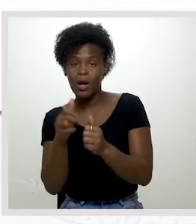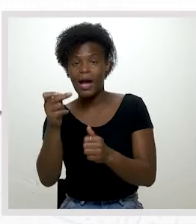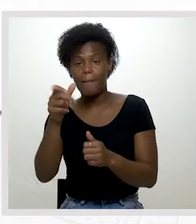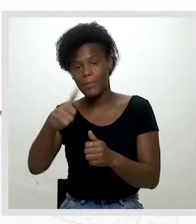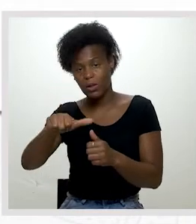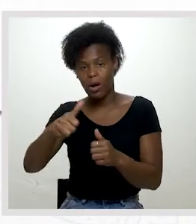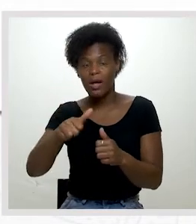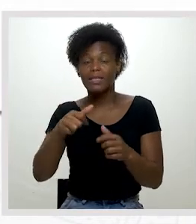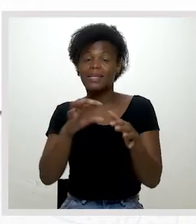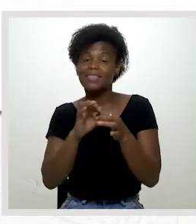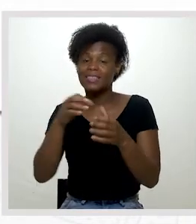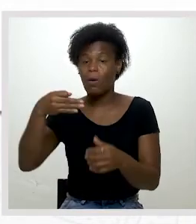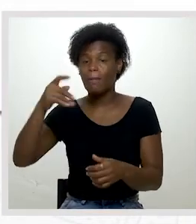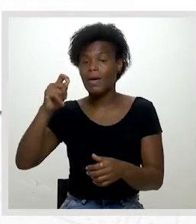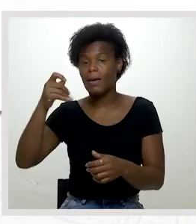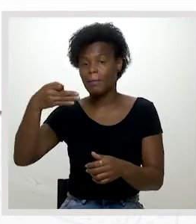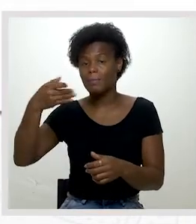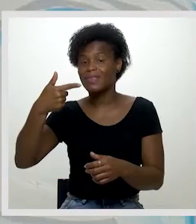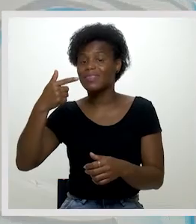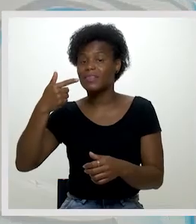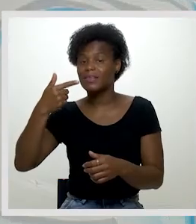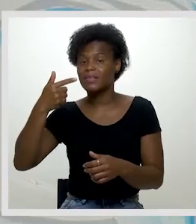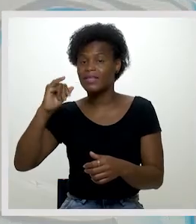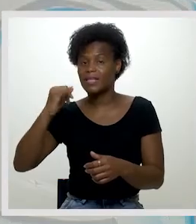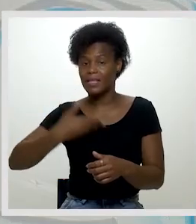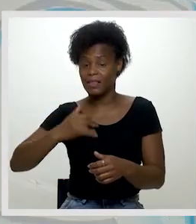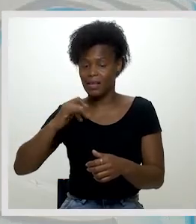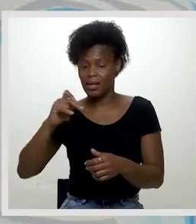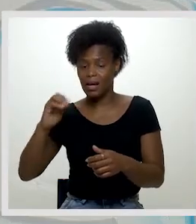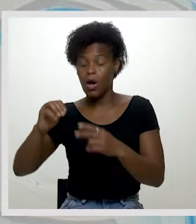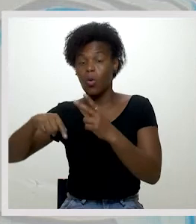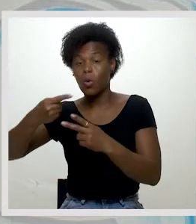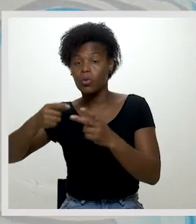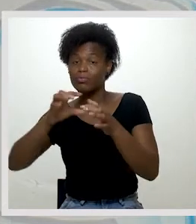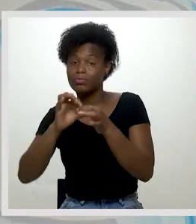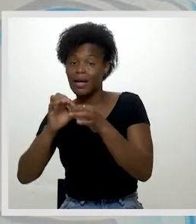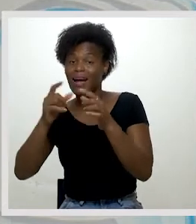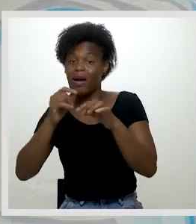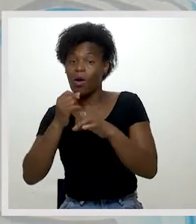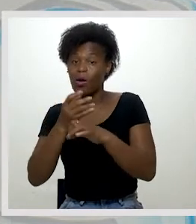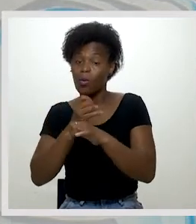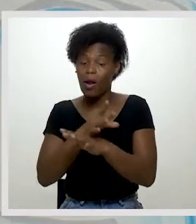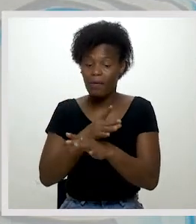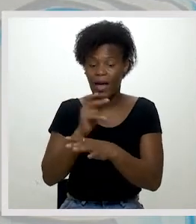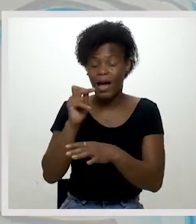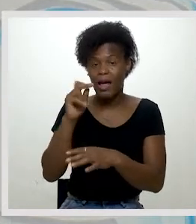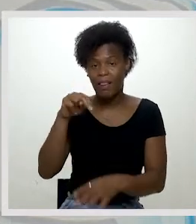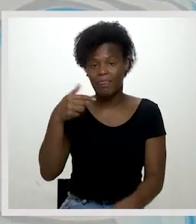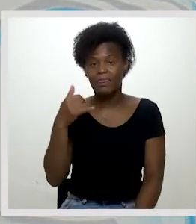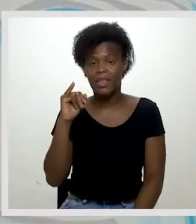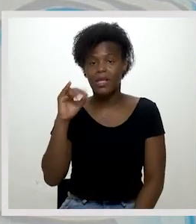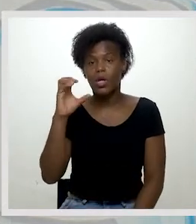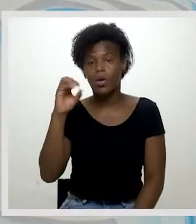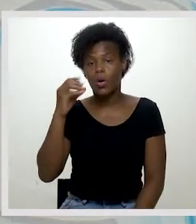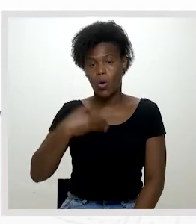através de ligações peptídicas, e temos um outro sítio desse anticodão, o RNA de transferência chamado de anticodão, que liga com